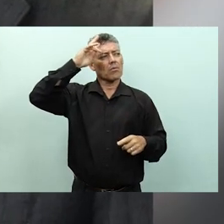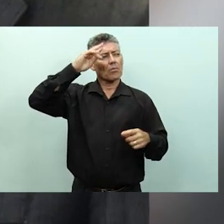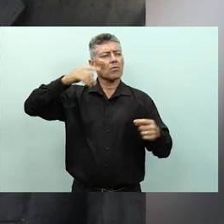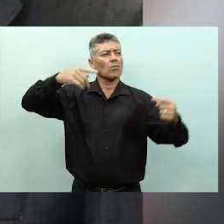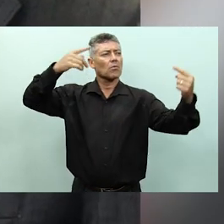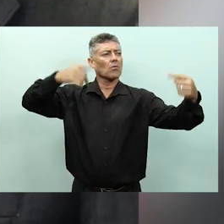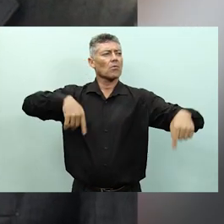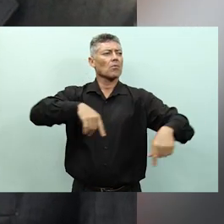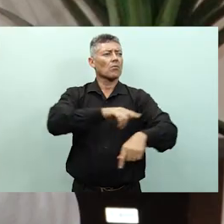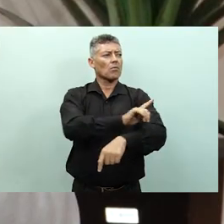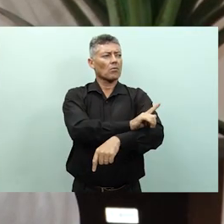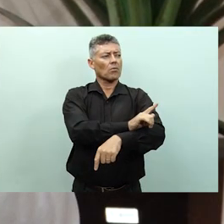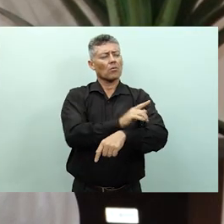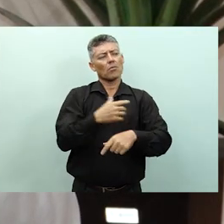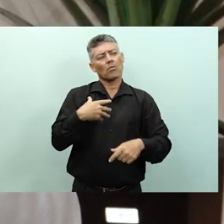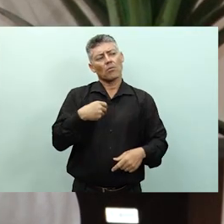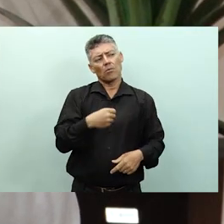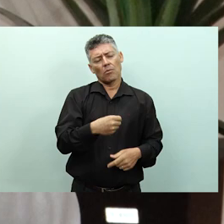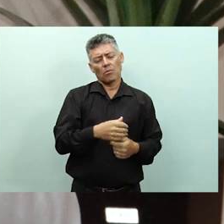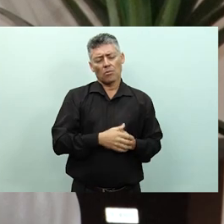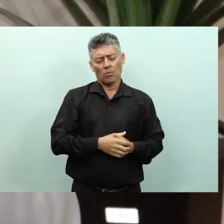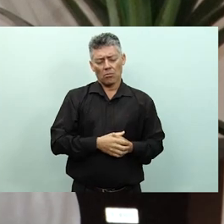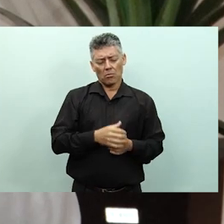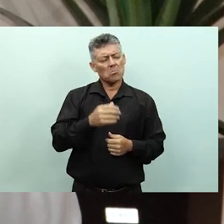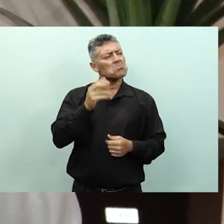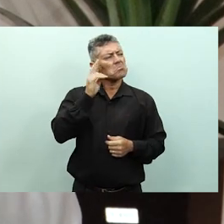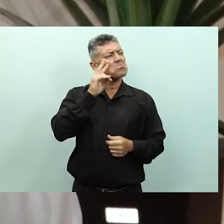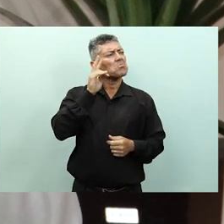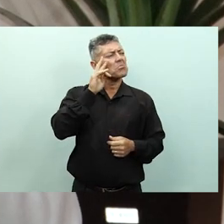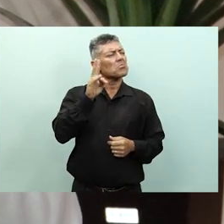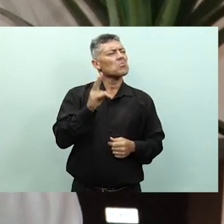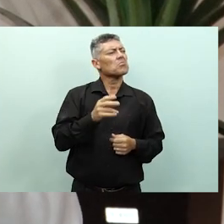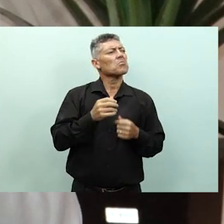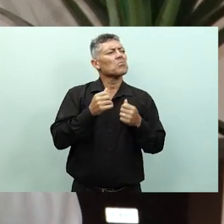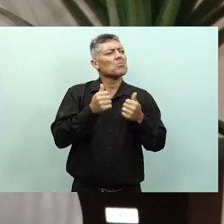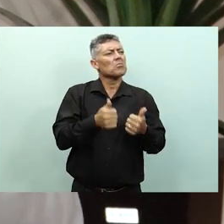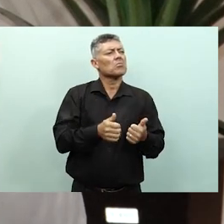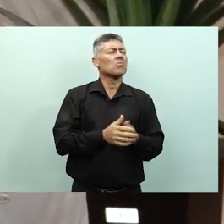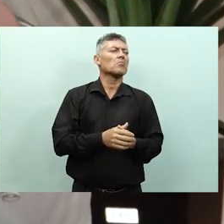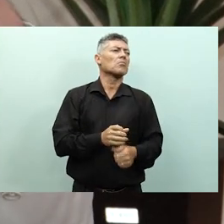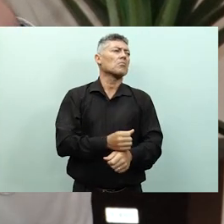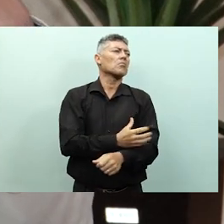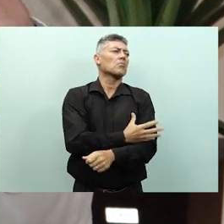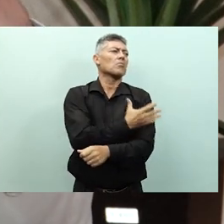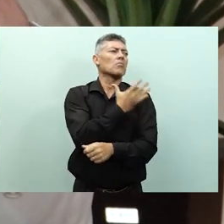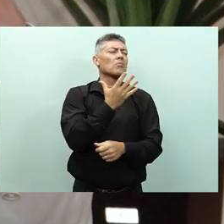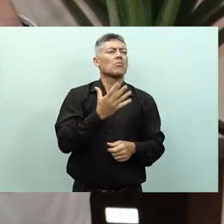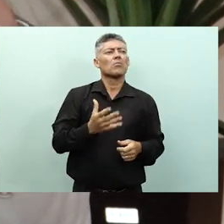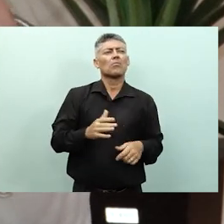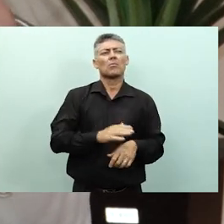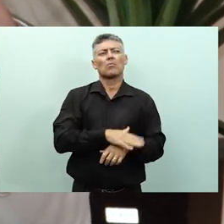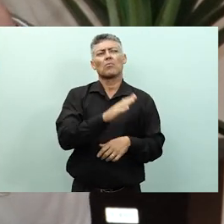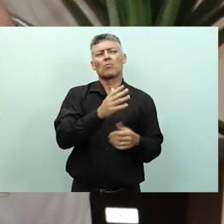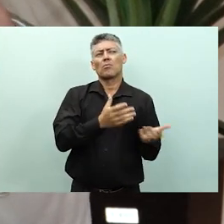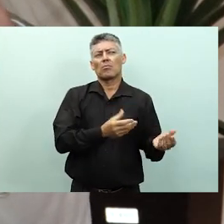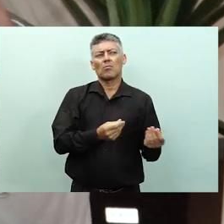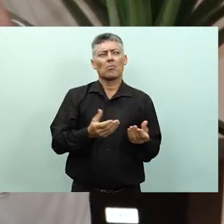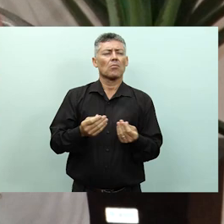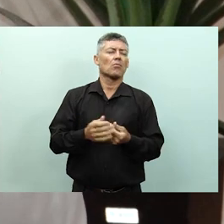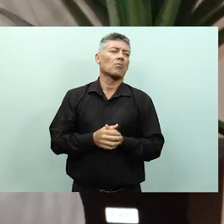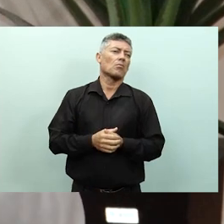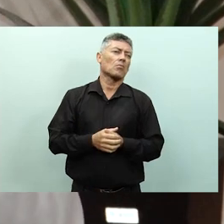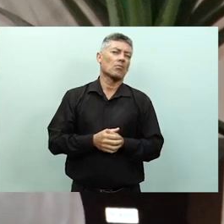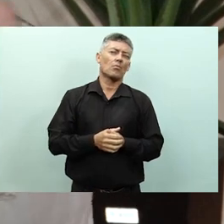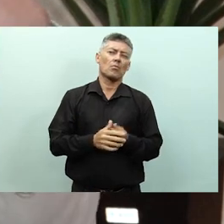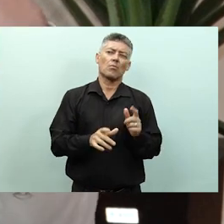contra Garibaldi Alves Filho. Era um jingle emocional demais.